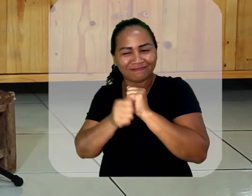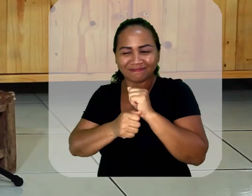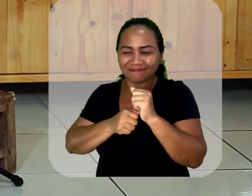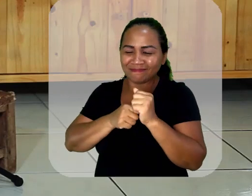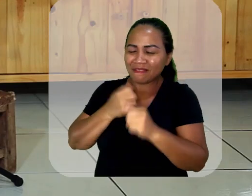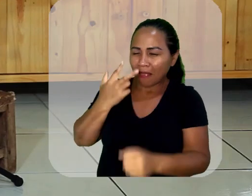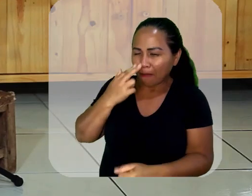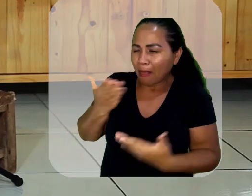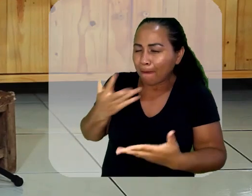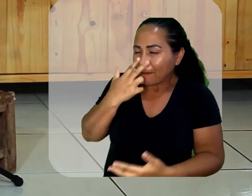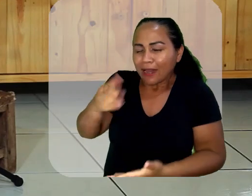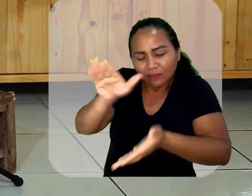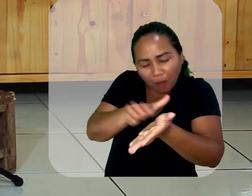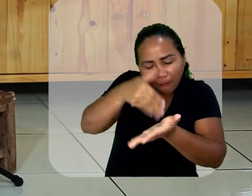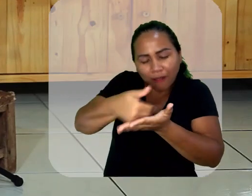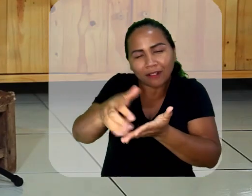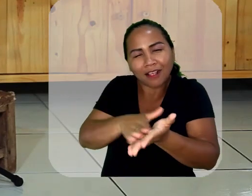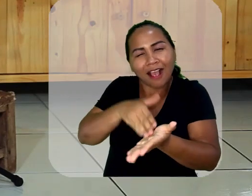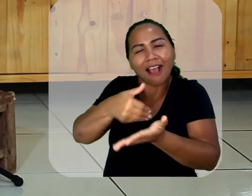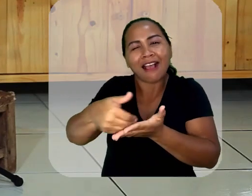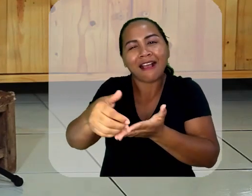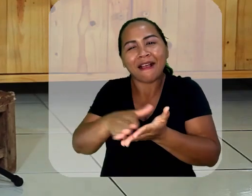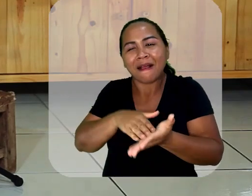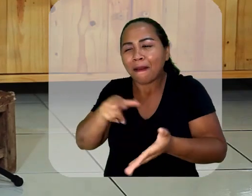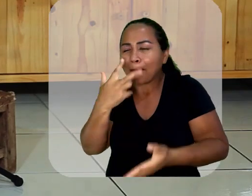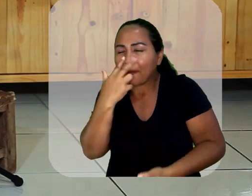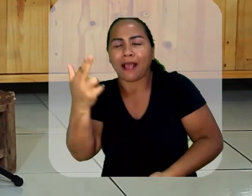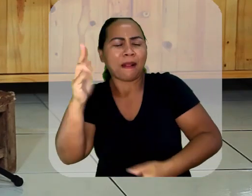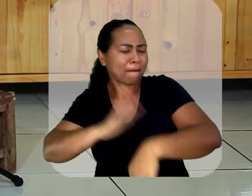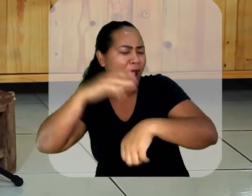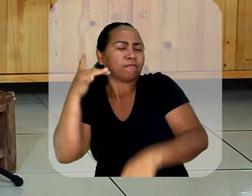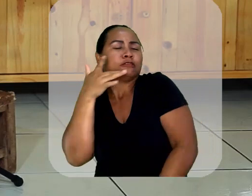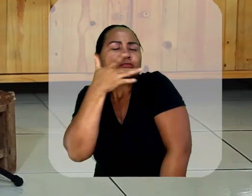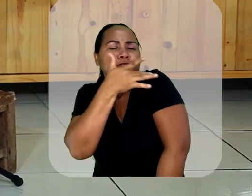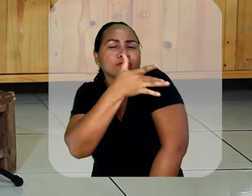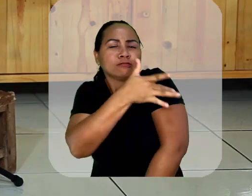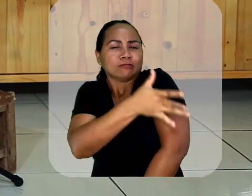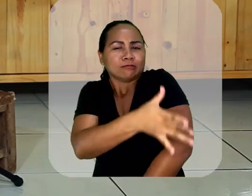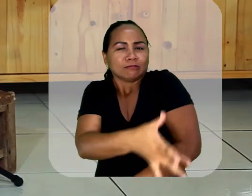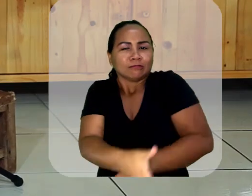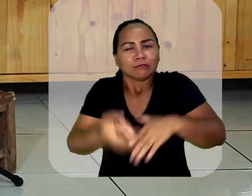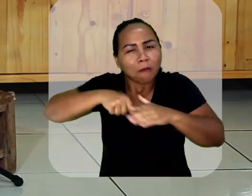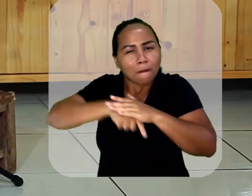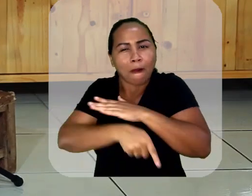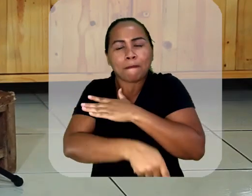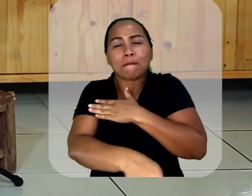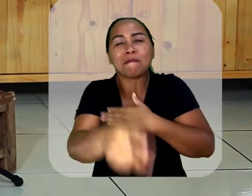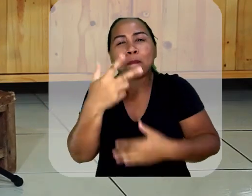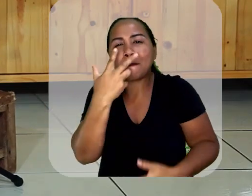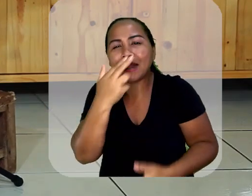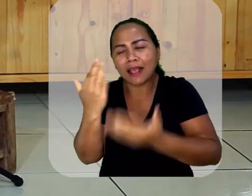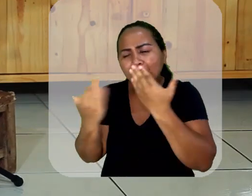És manteiga de garrafa, és o mais gostoso melado, um maceió